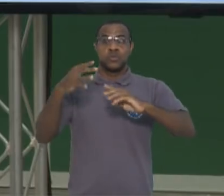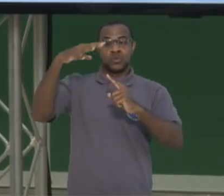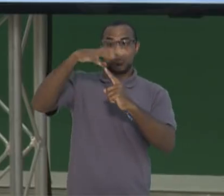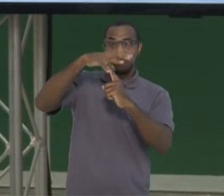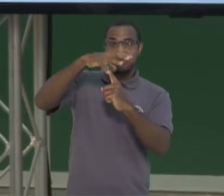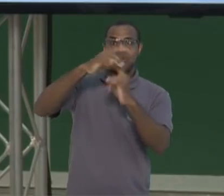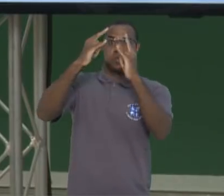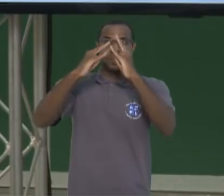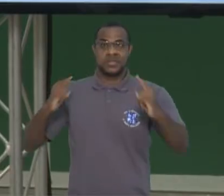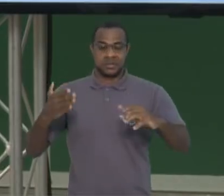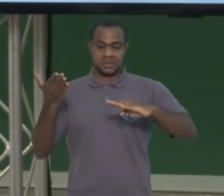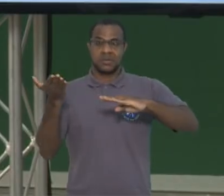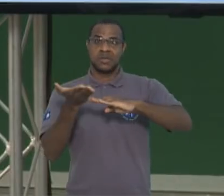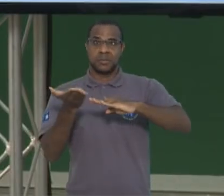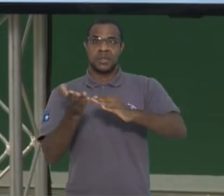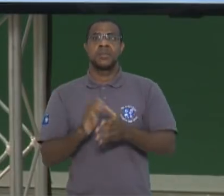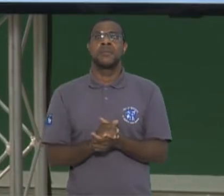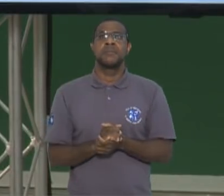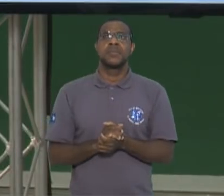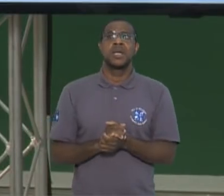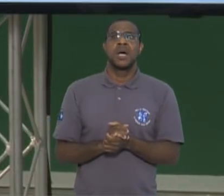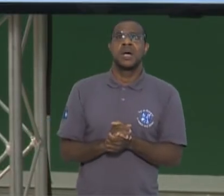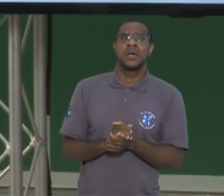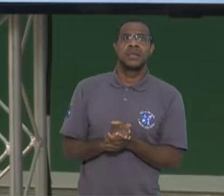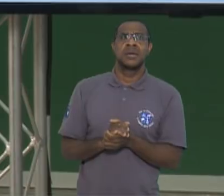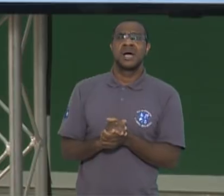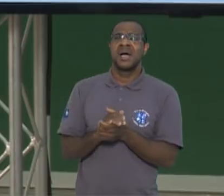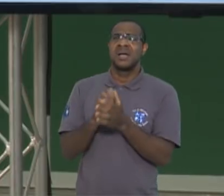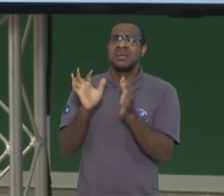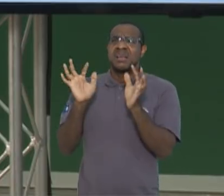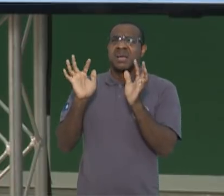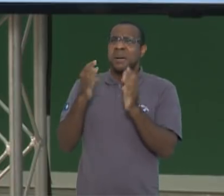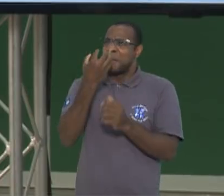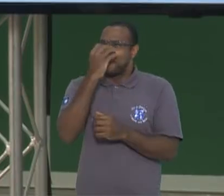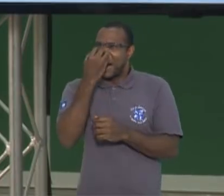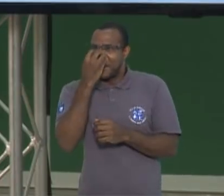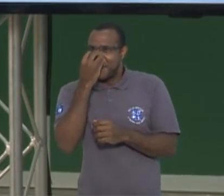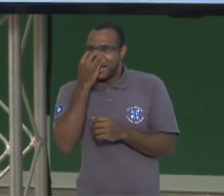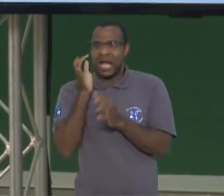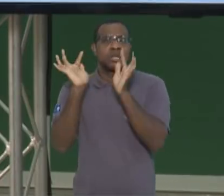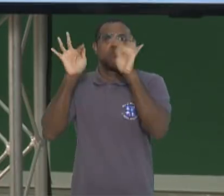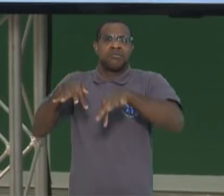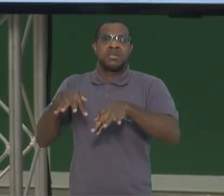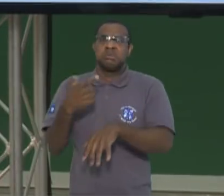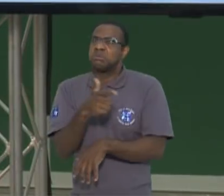de existir palhaços. Será que deixaram de existir palhaços?